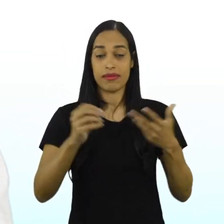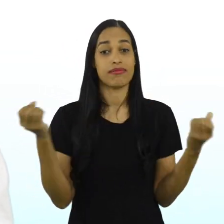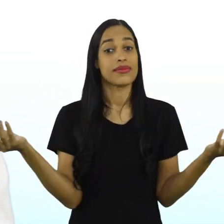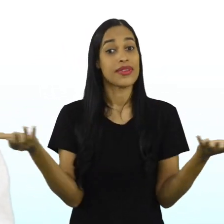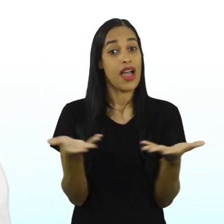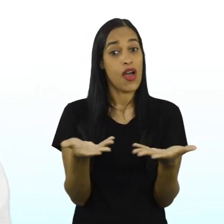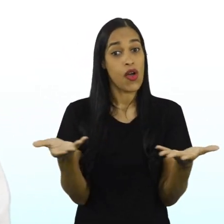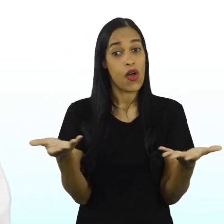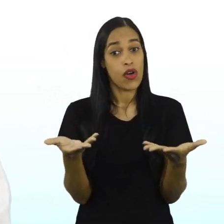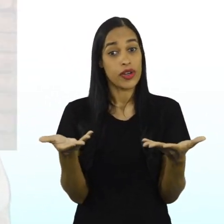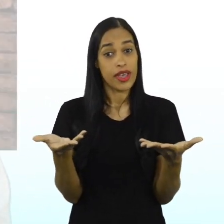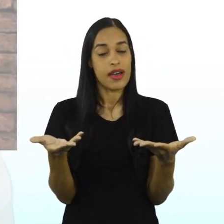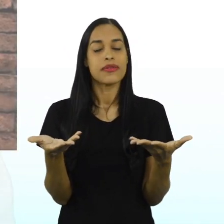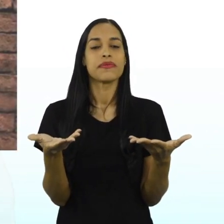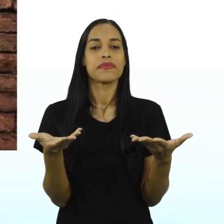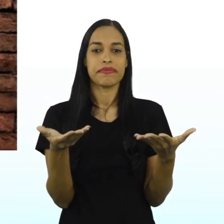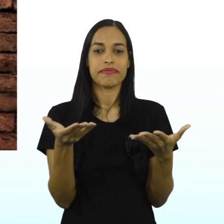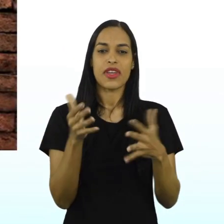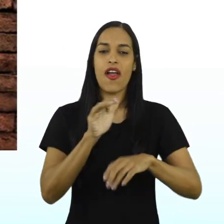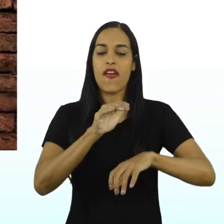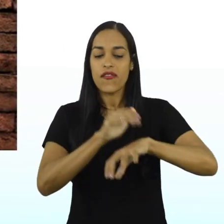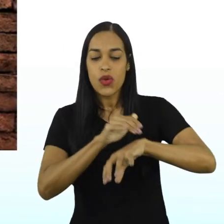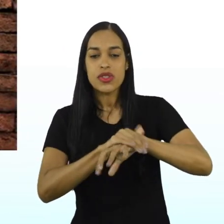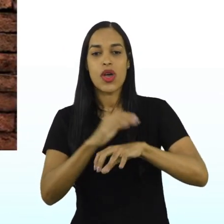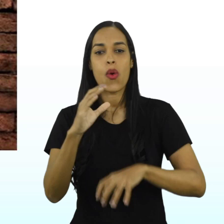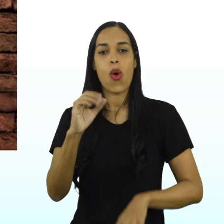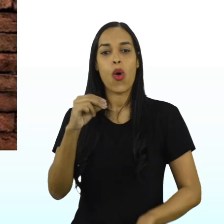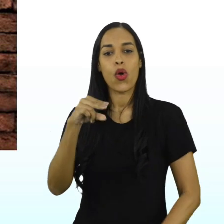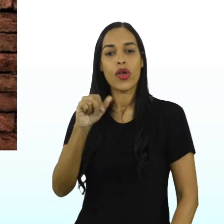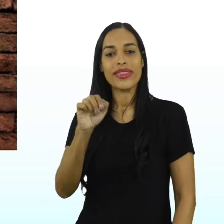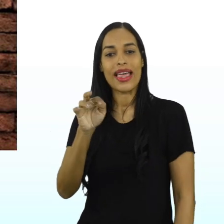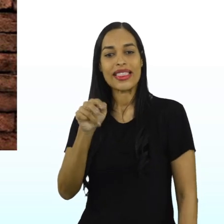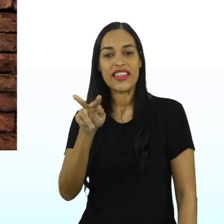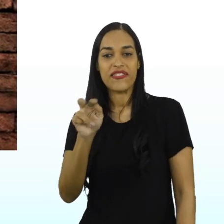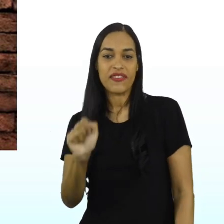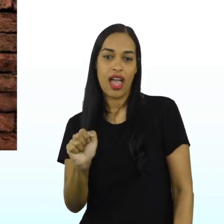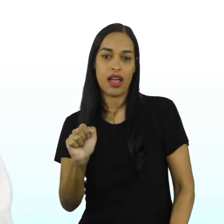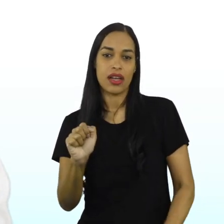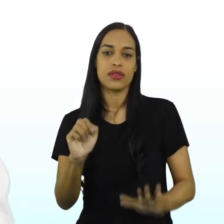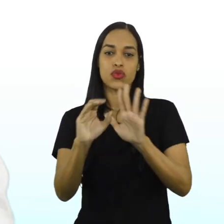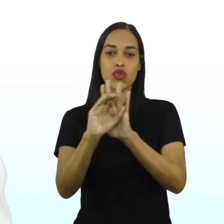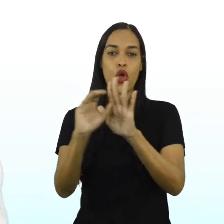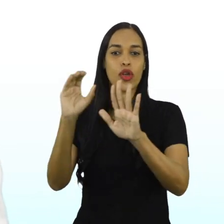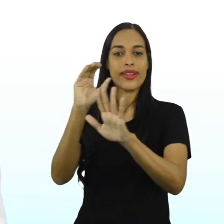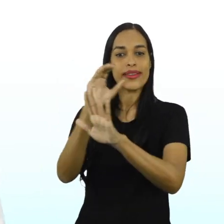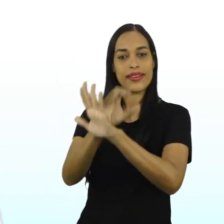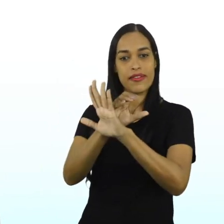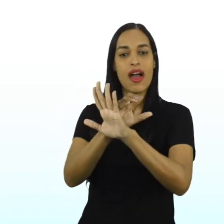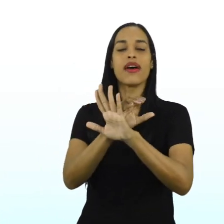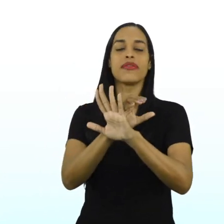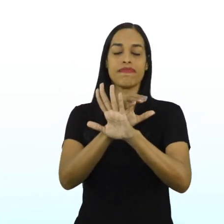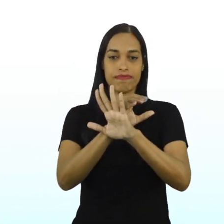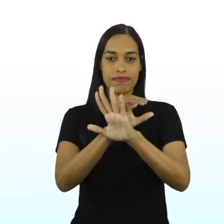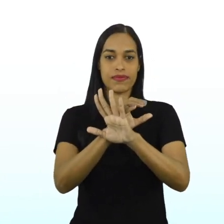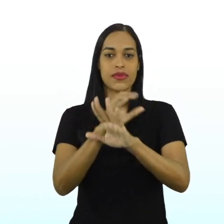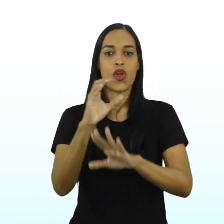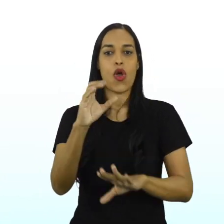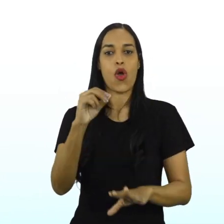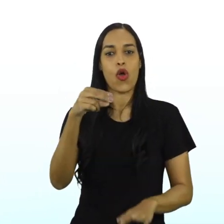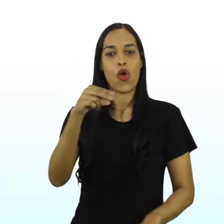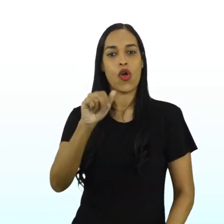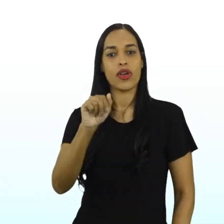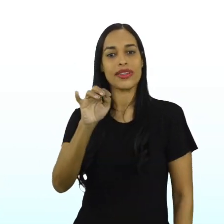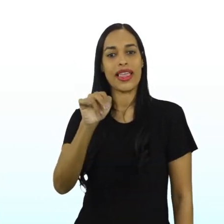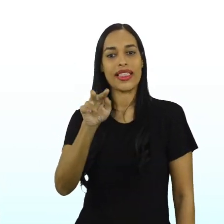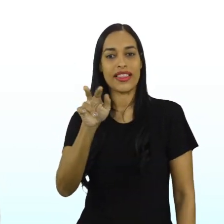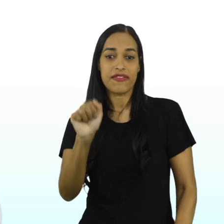Agora, falaremos da função conativa. Falamos de função conativa, também chamada, ela é conhecida também por